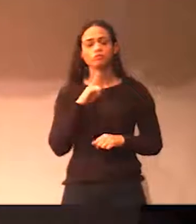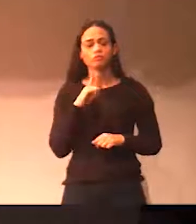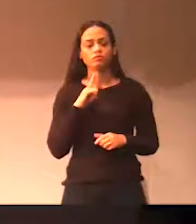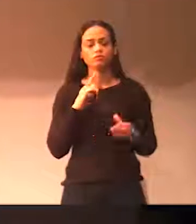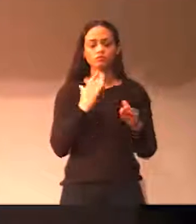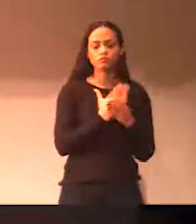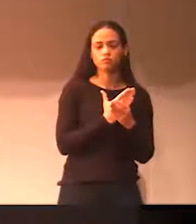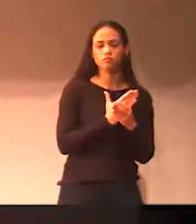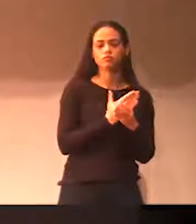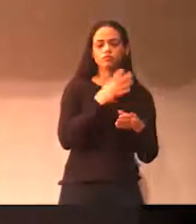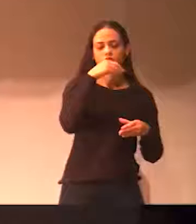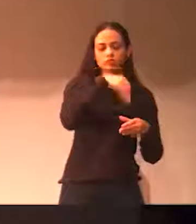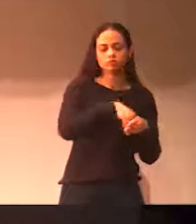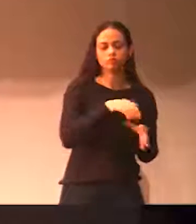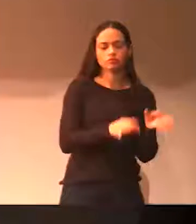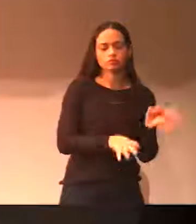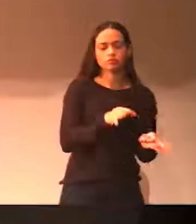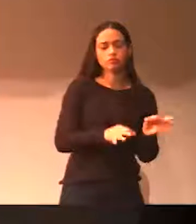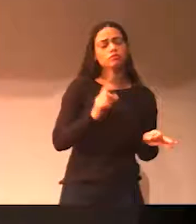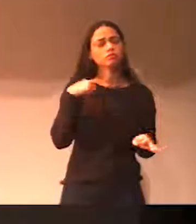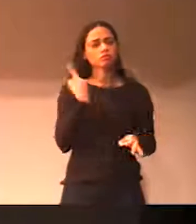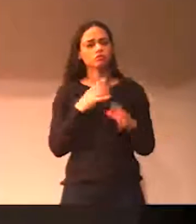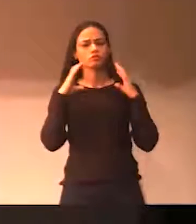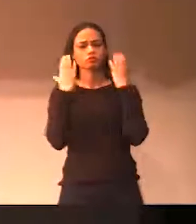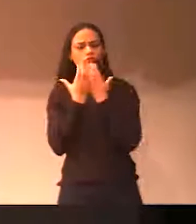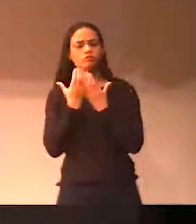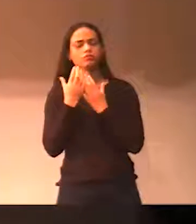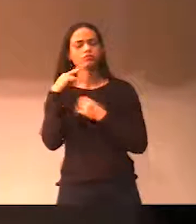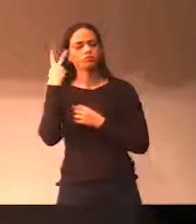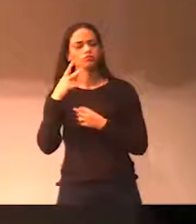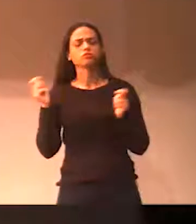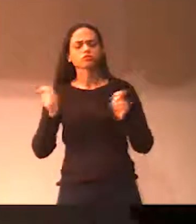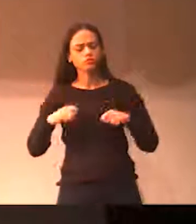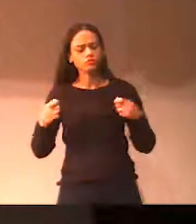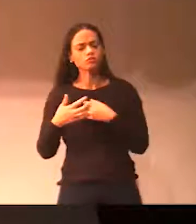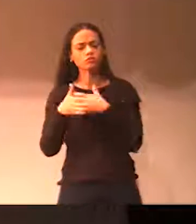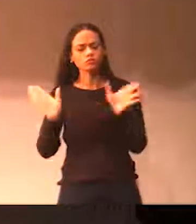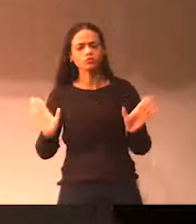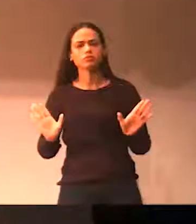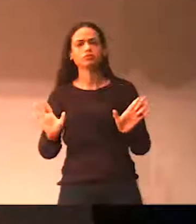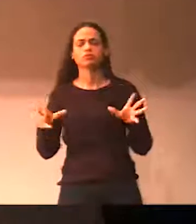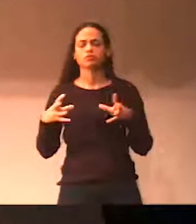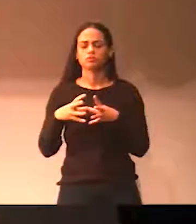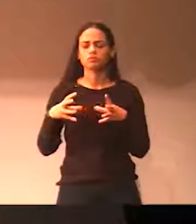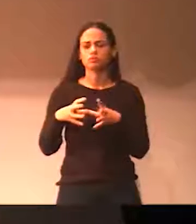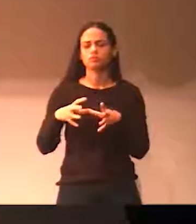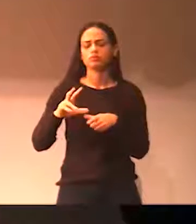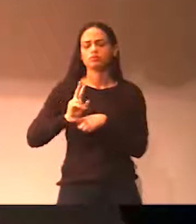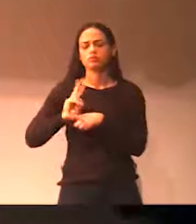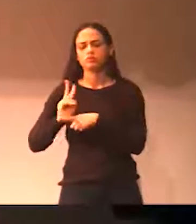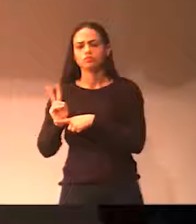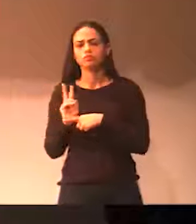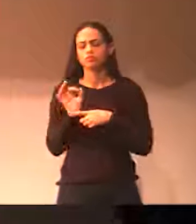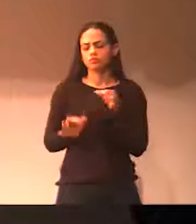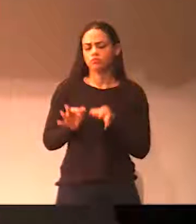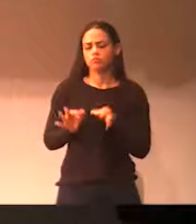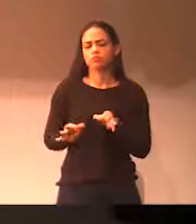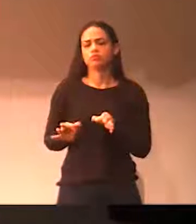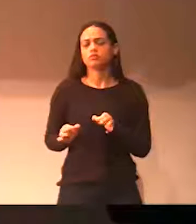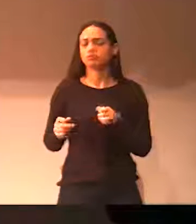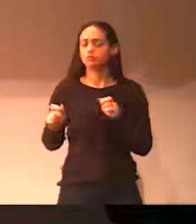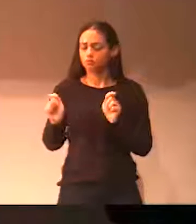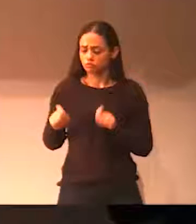temos toda a autonomia para abrir qualquer processo investigatório. E comissão processante, dentro de vários assuntos. Nós nem precisamos do tribunal para